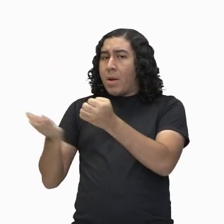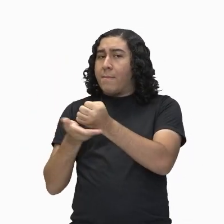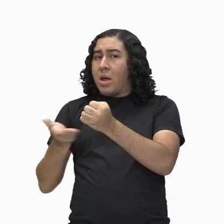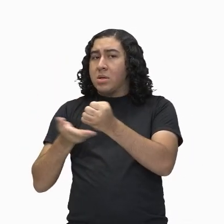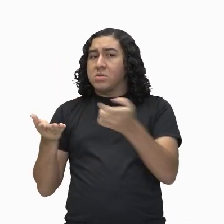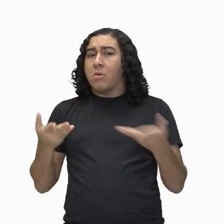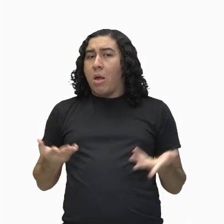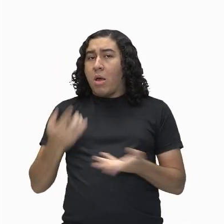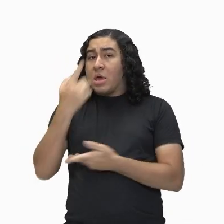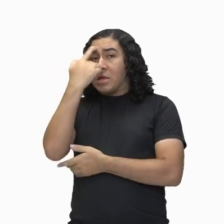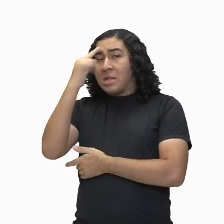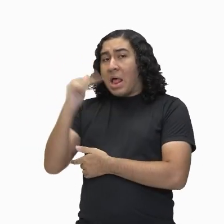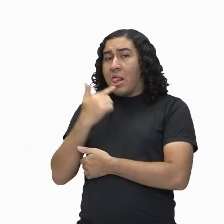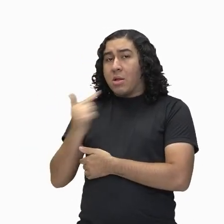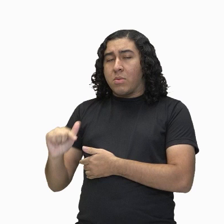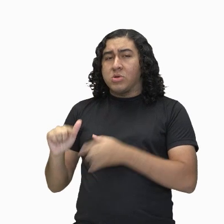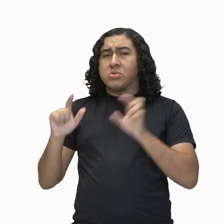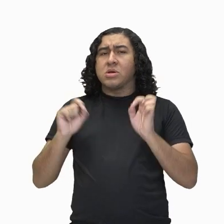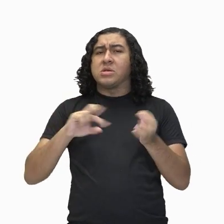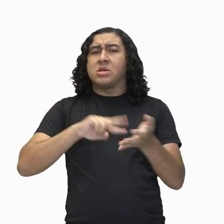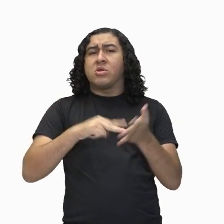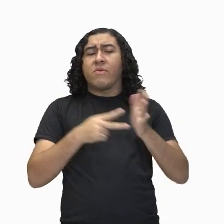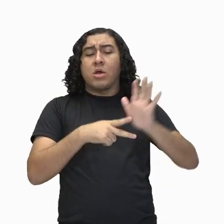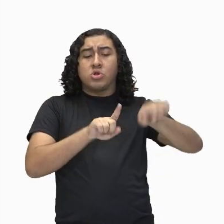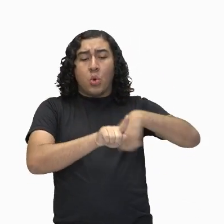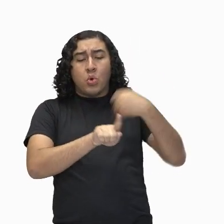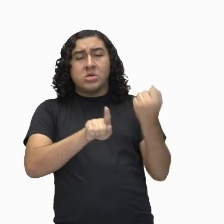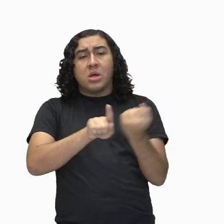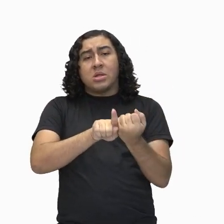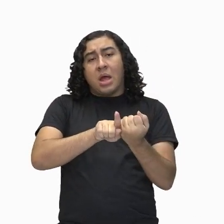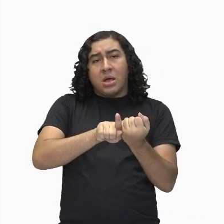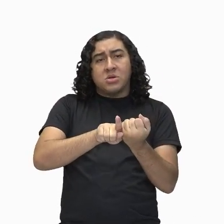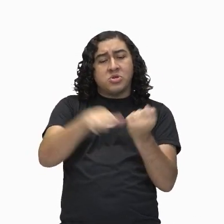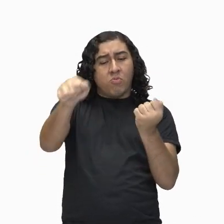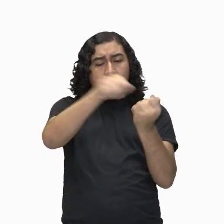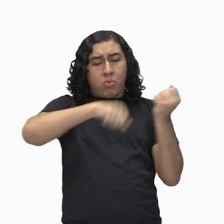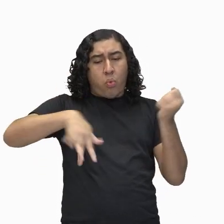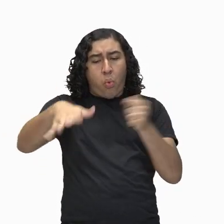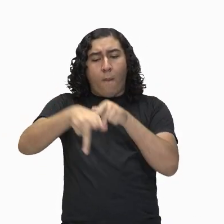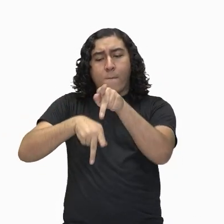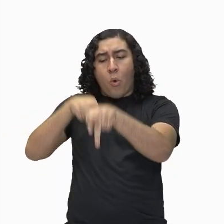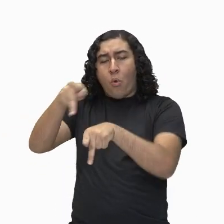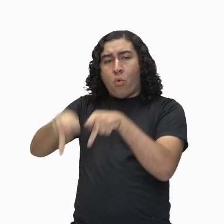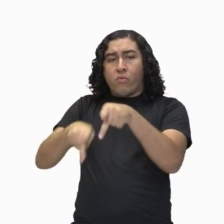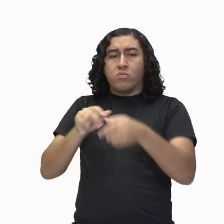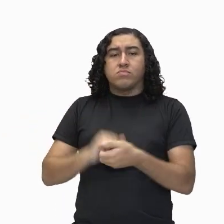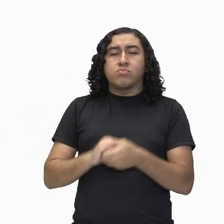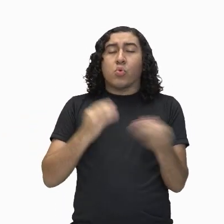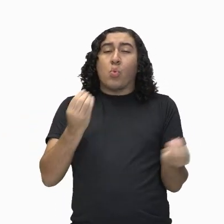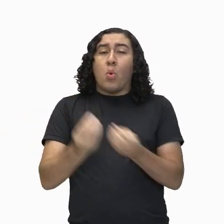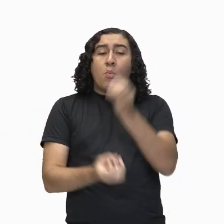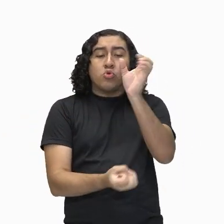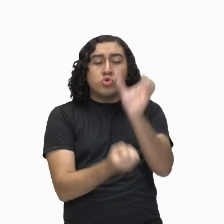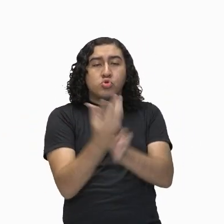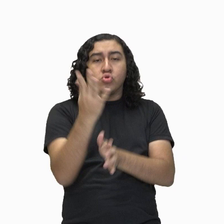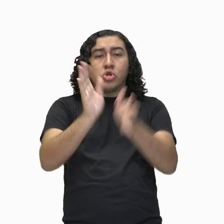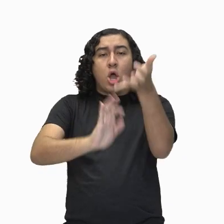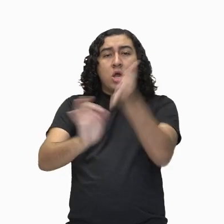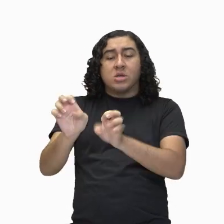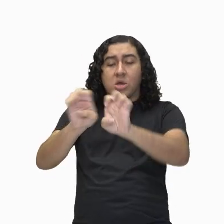essas ideias aí? O que é sociedade de massas? Como se origina e se organiza o